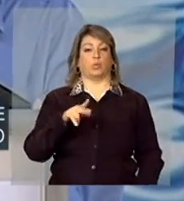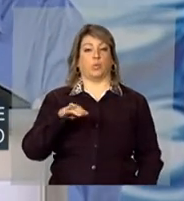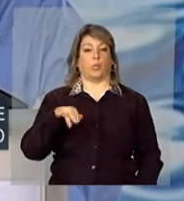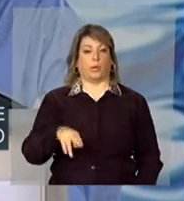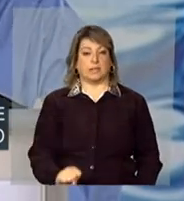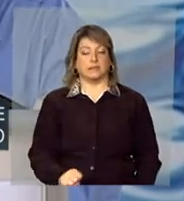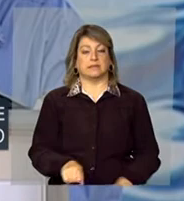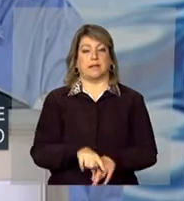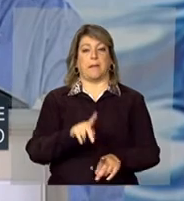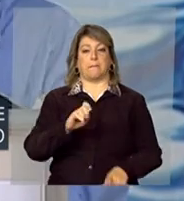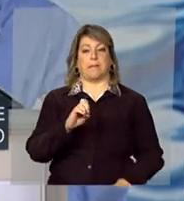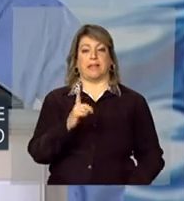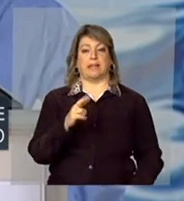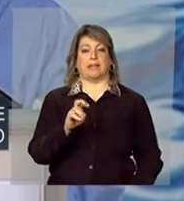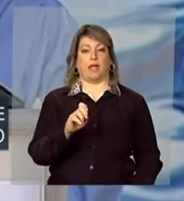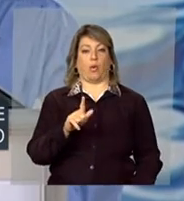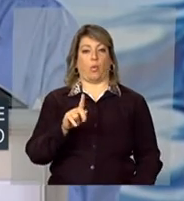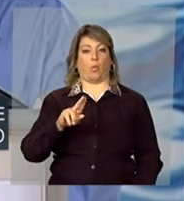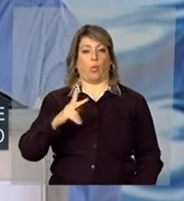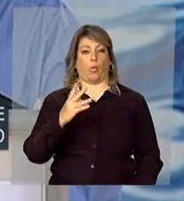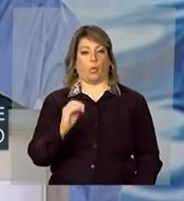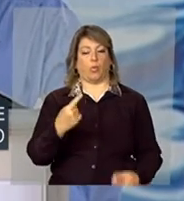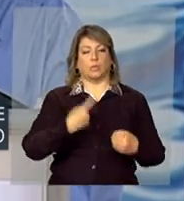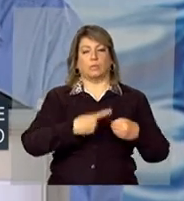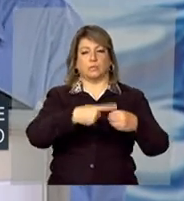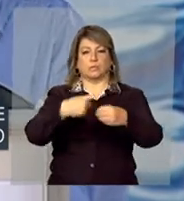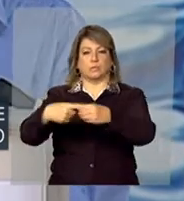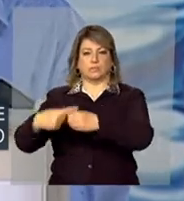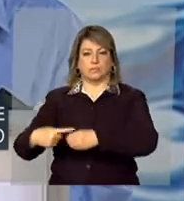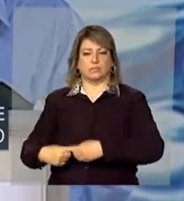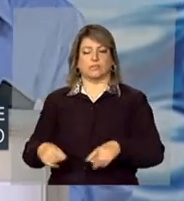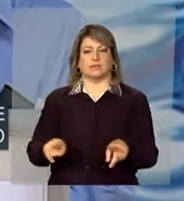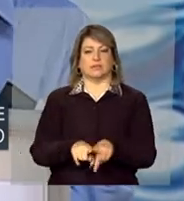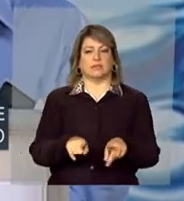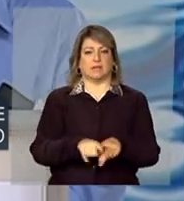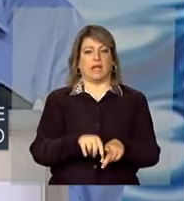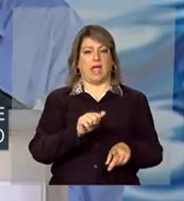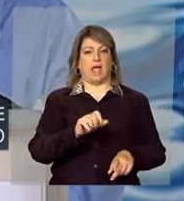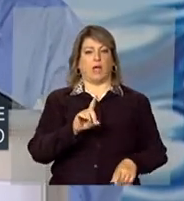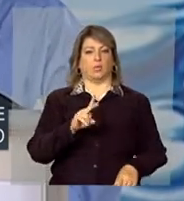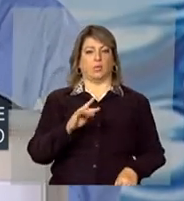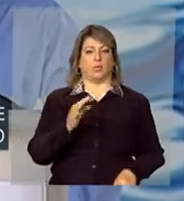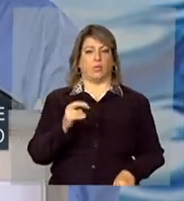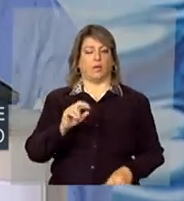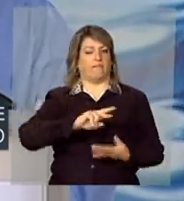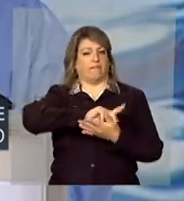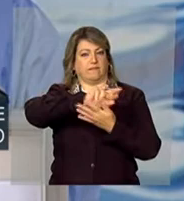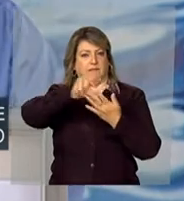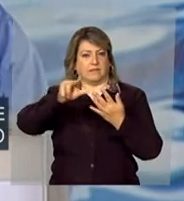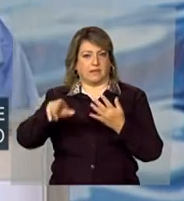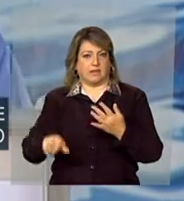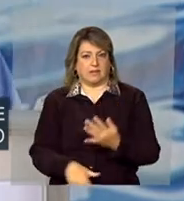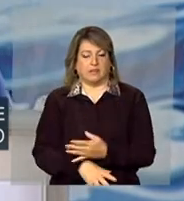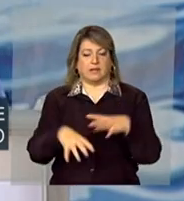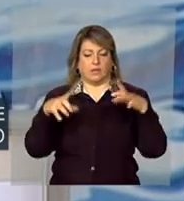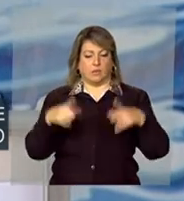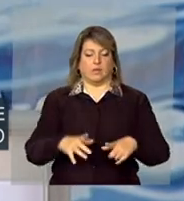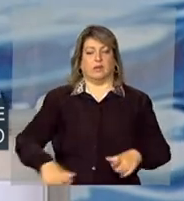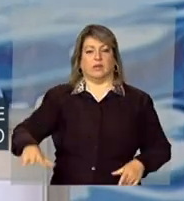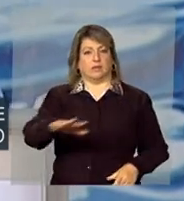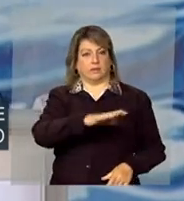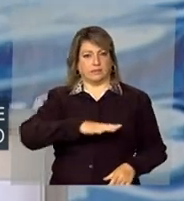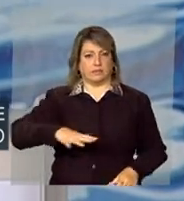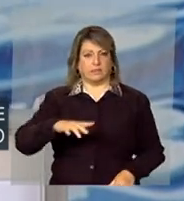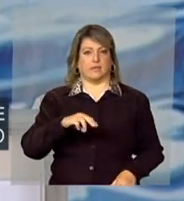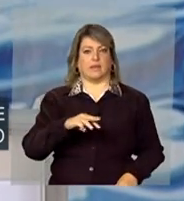barragem de Pedregulho, da adutora de Seu Arco Verde, da adutora Lagoa do Barro, da adutora de Massapê,